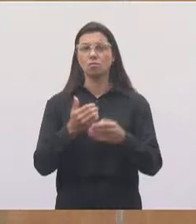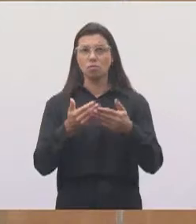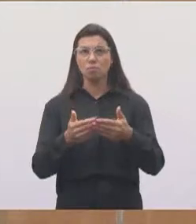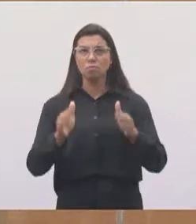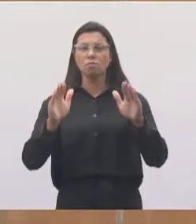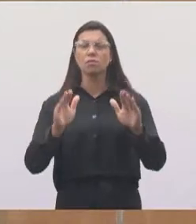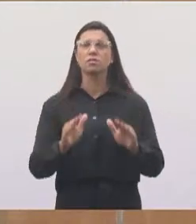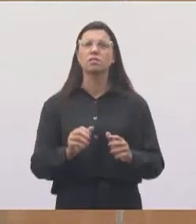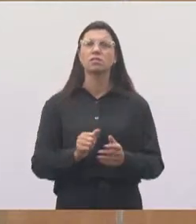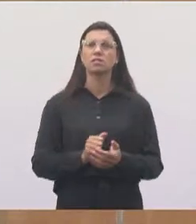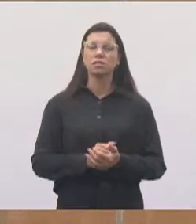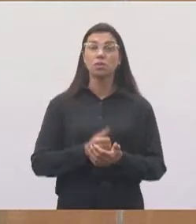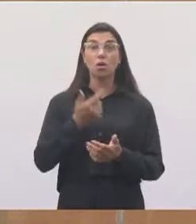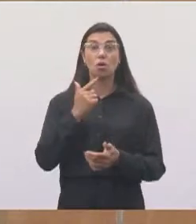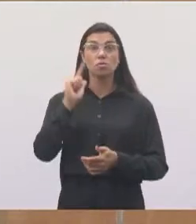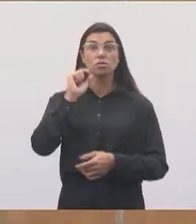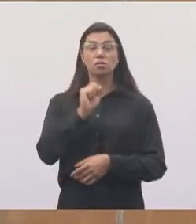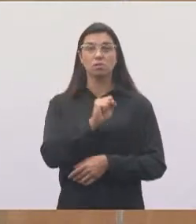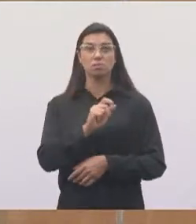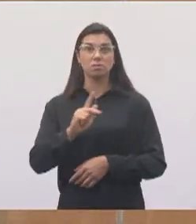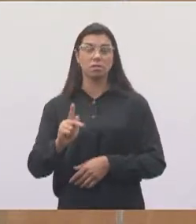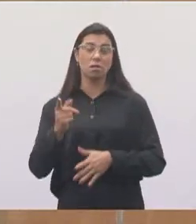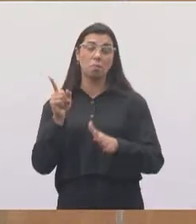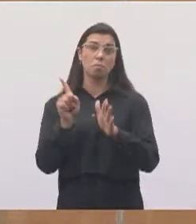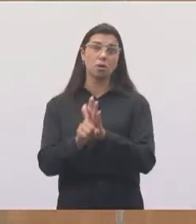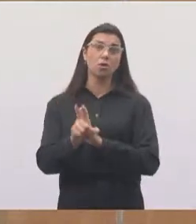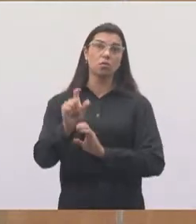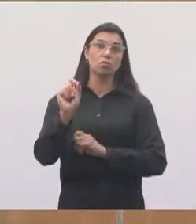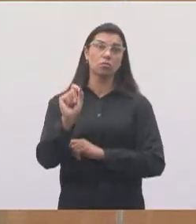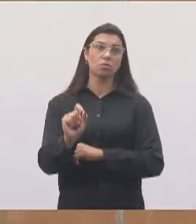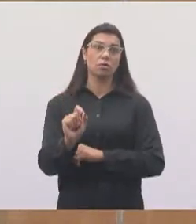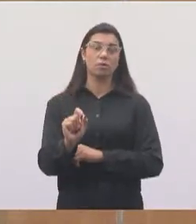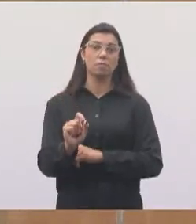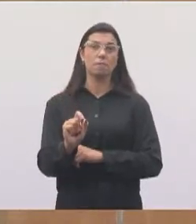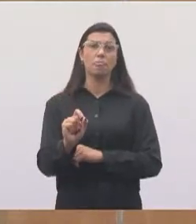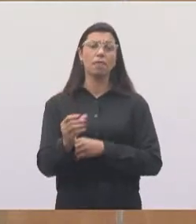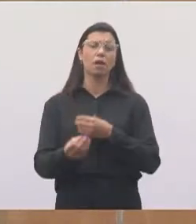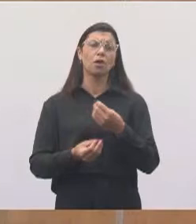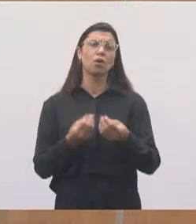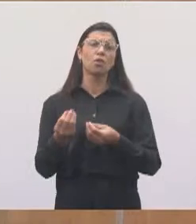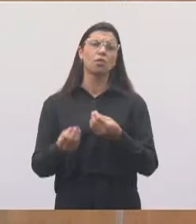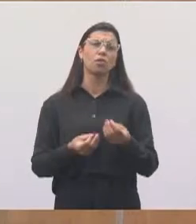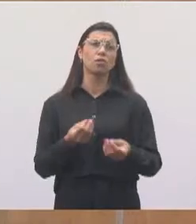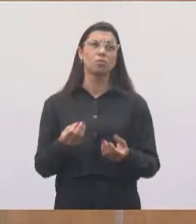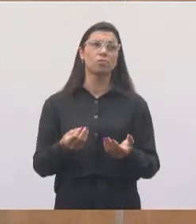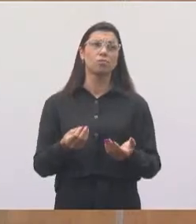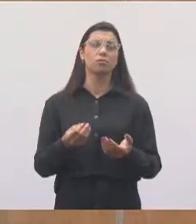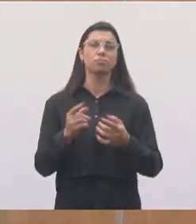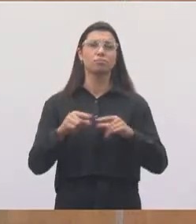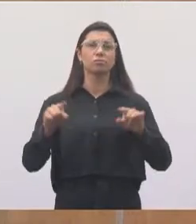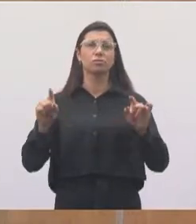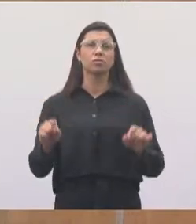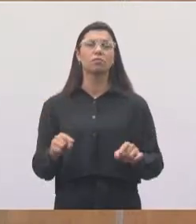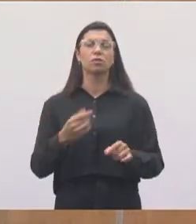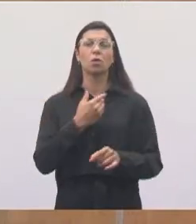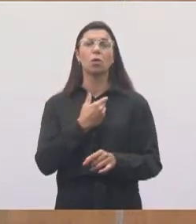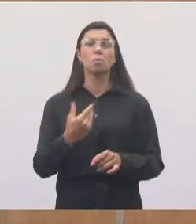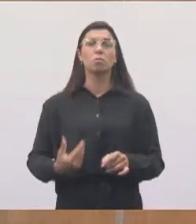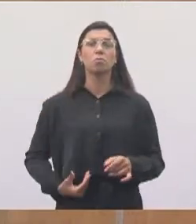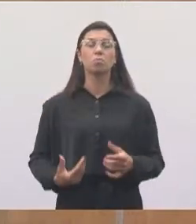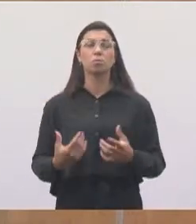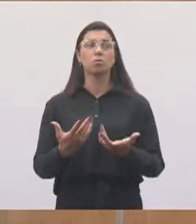de aposentar. E aí fica a pergunta: como que esse servidor